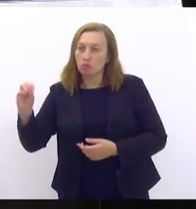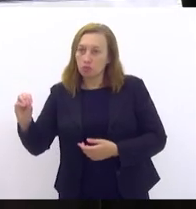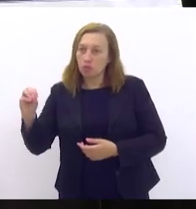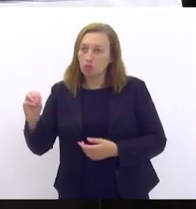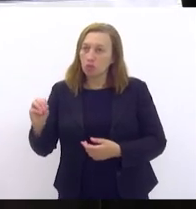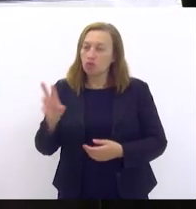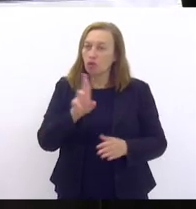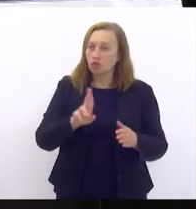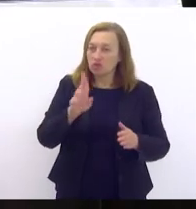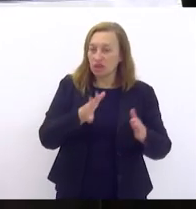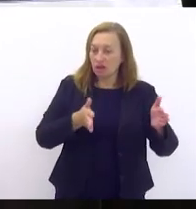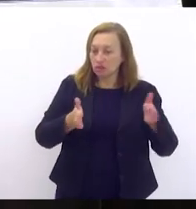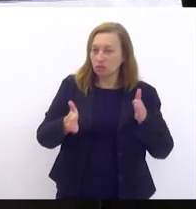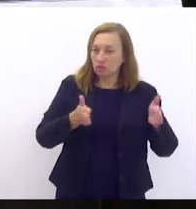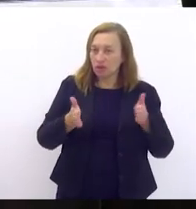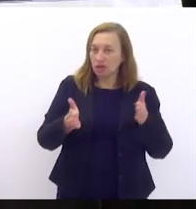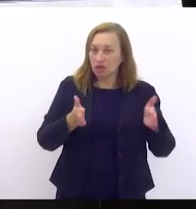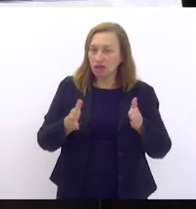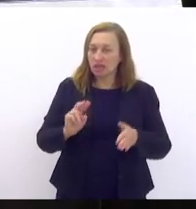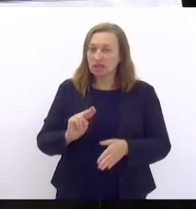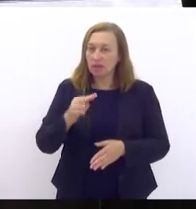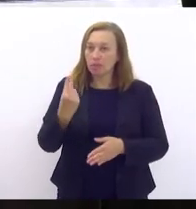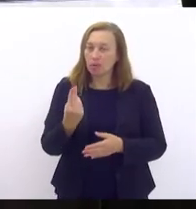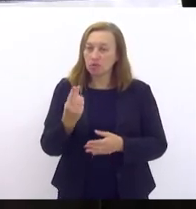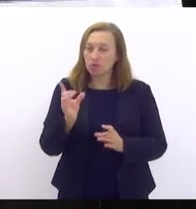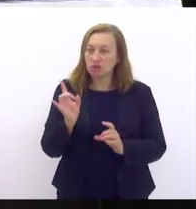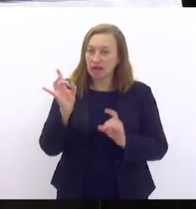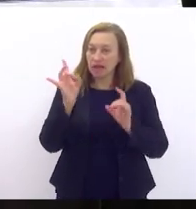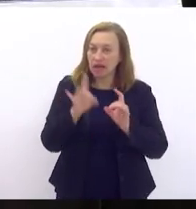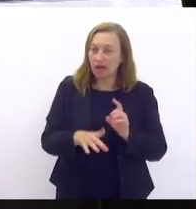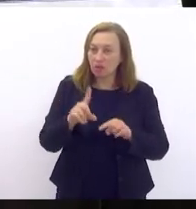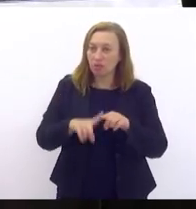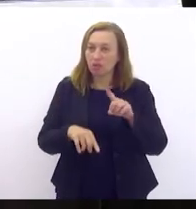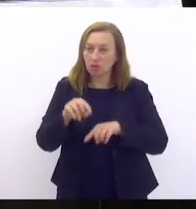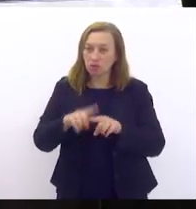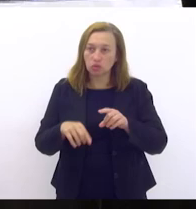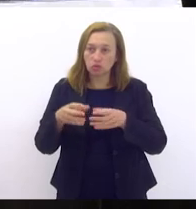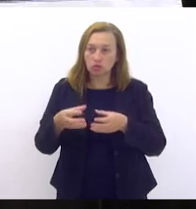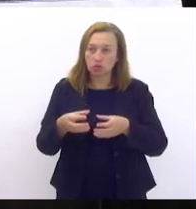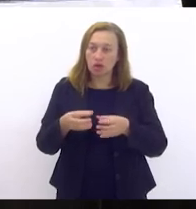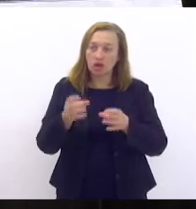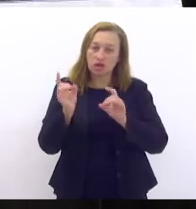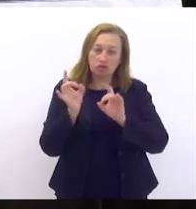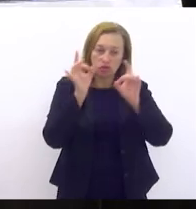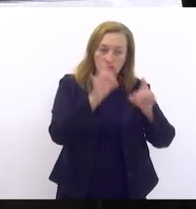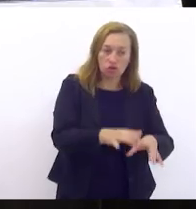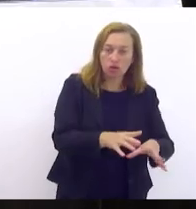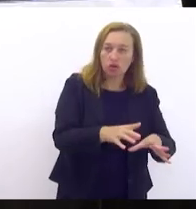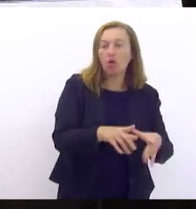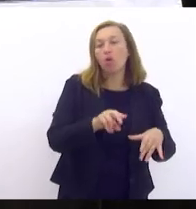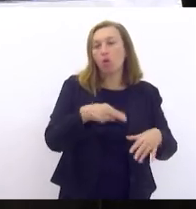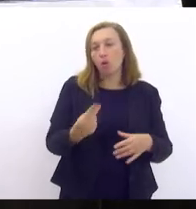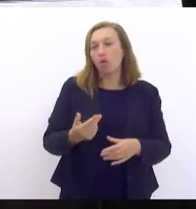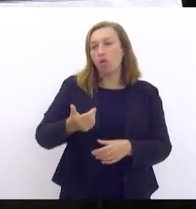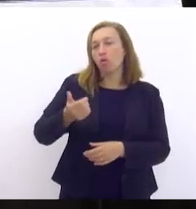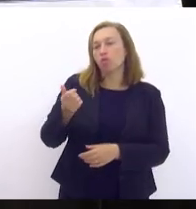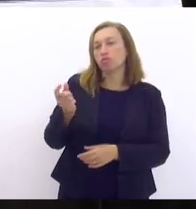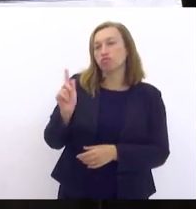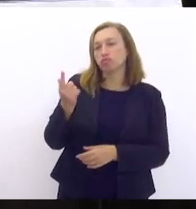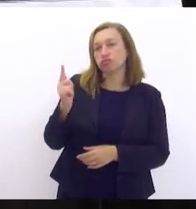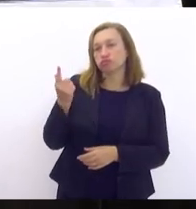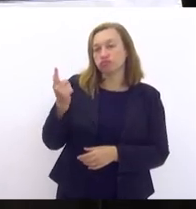um período e depois quando o shampoo acaba a gente descarta aquele shampoo ou uma garrafa de refrigerante